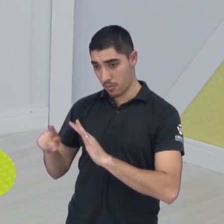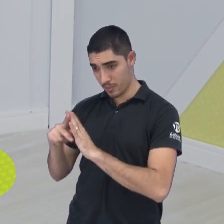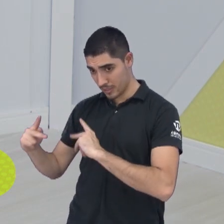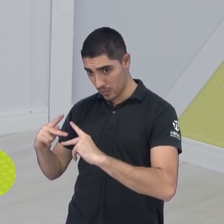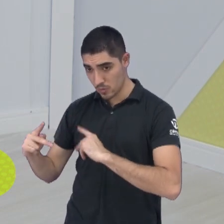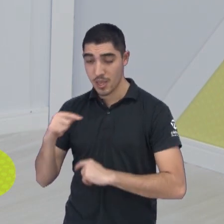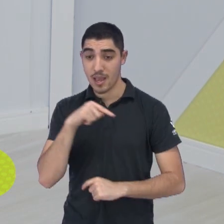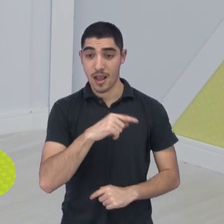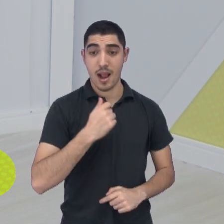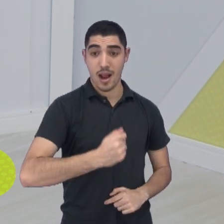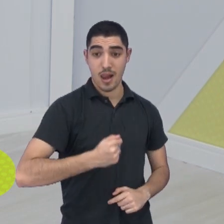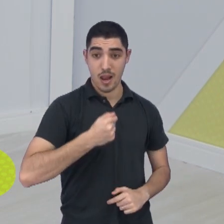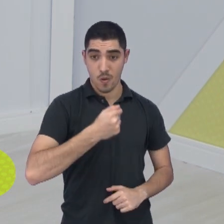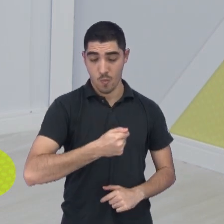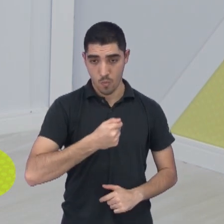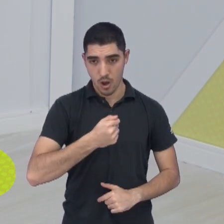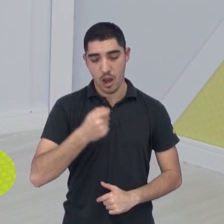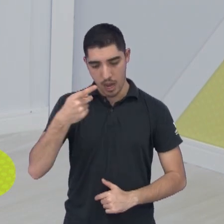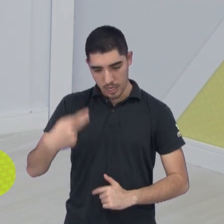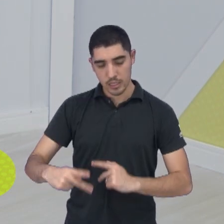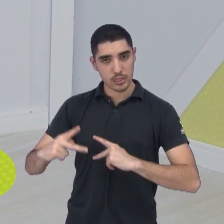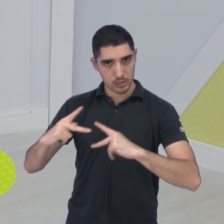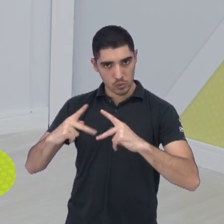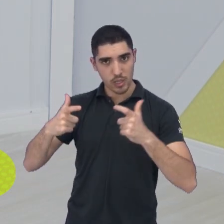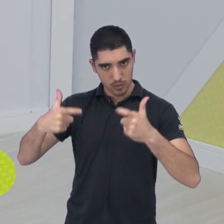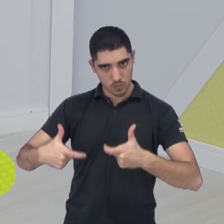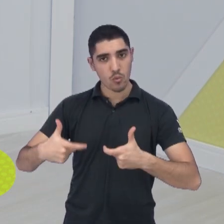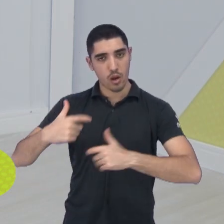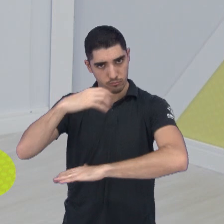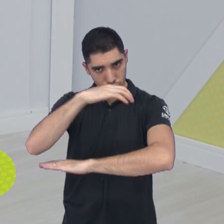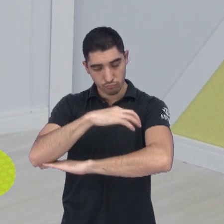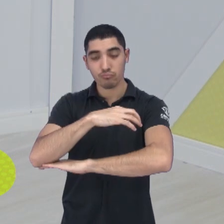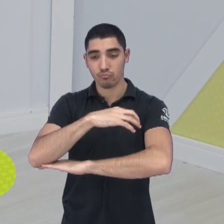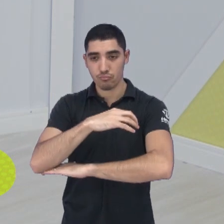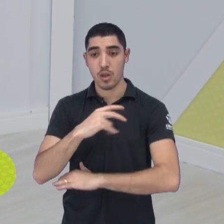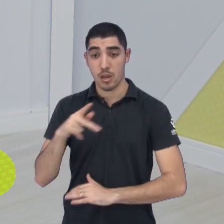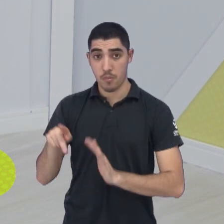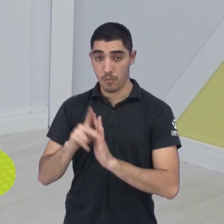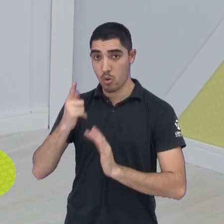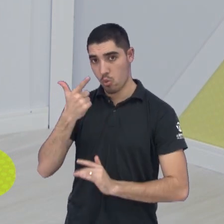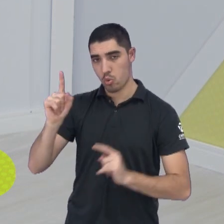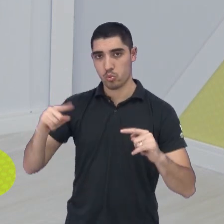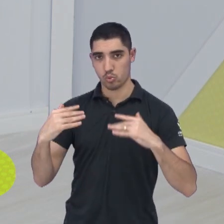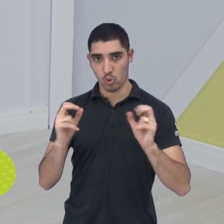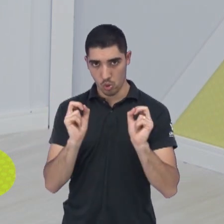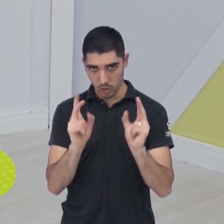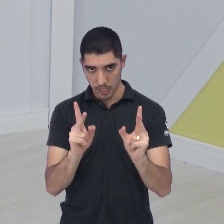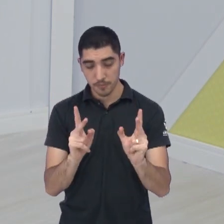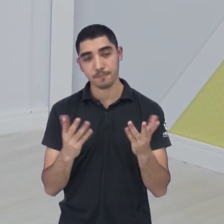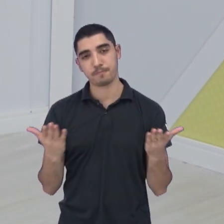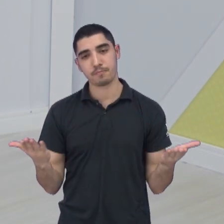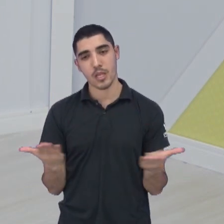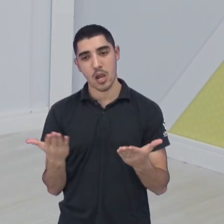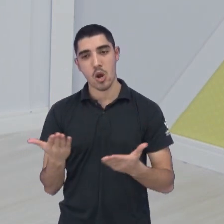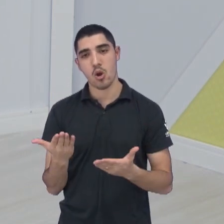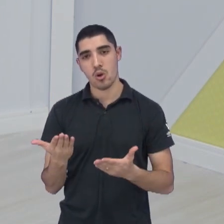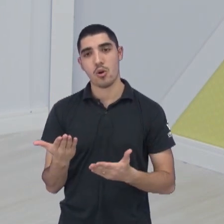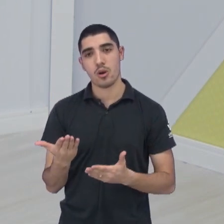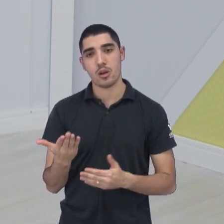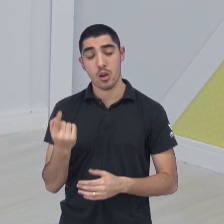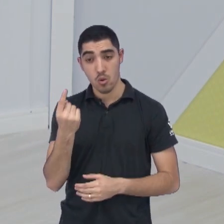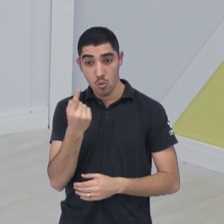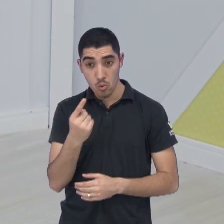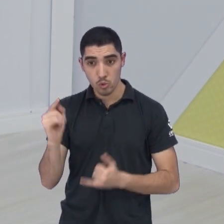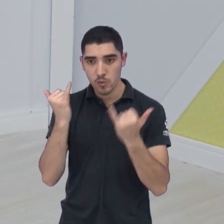do Teatrão. É o próximo compromisso da equipe feminina do São José Basquetebol, tá certo? Bruno, agora sim, pra gente fechar